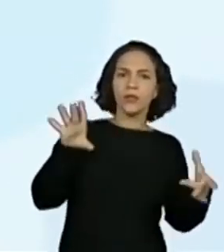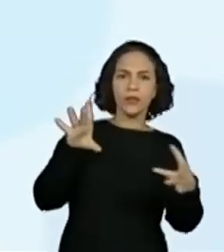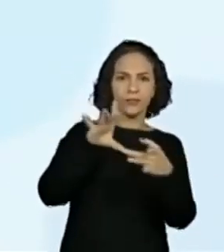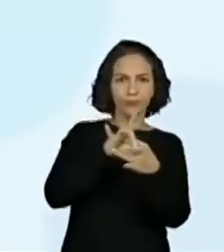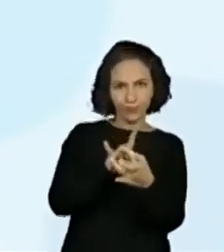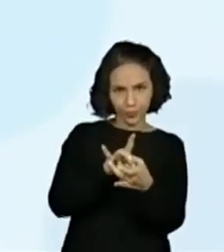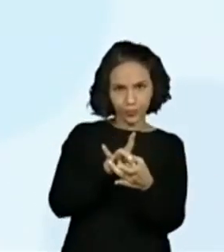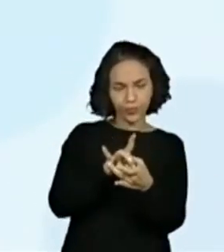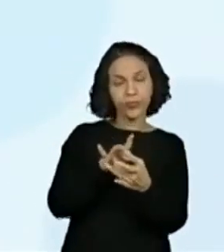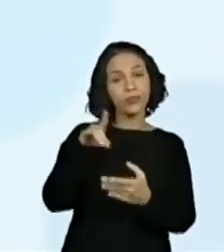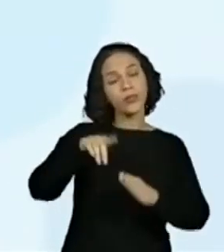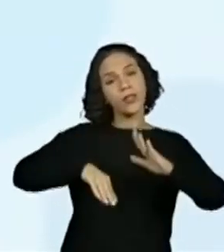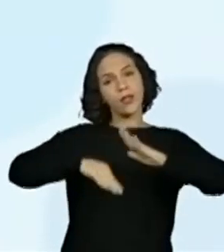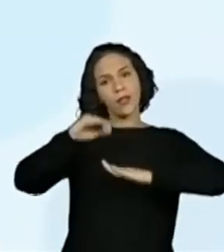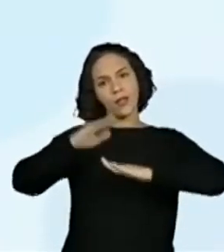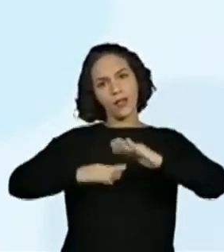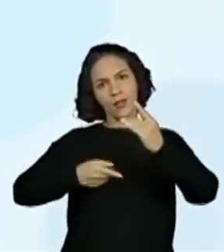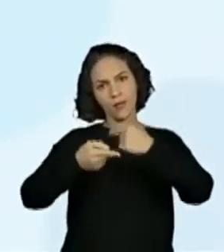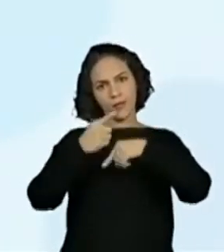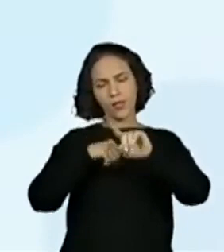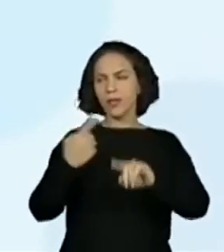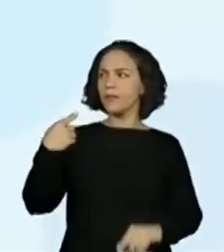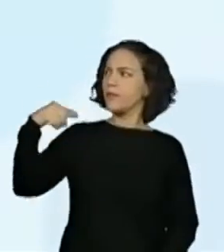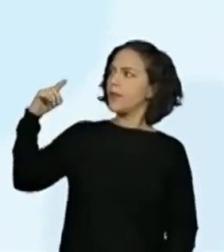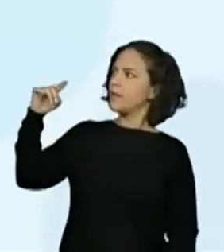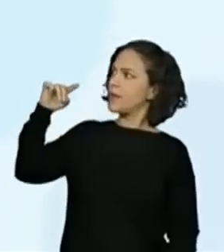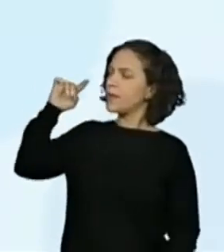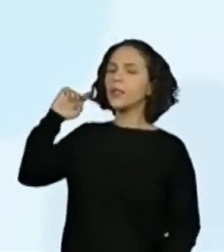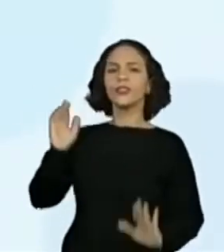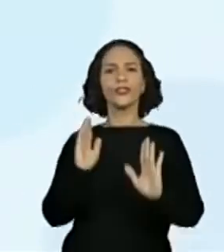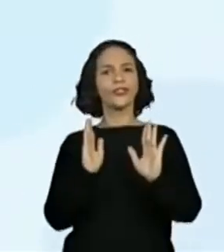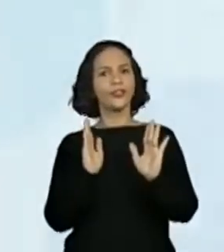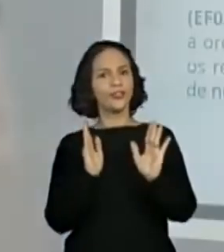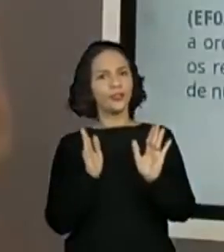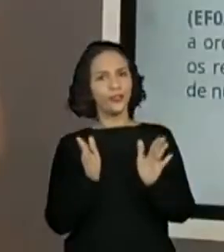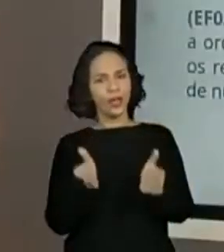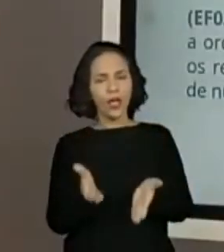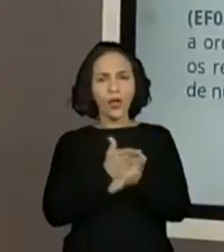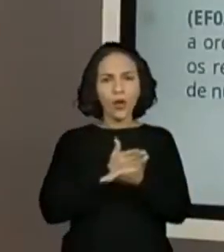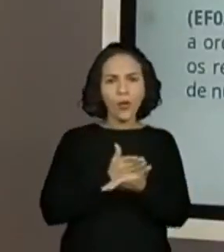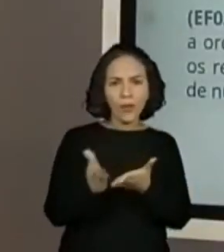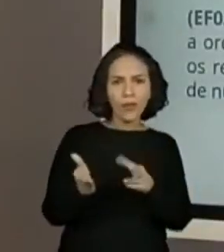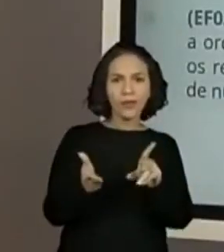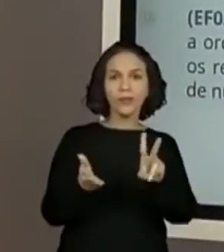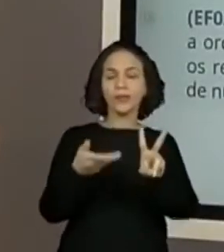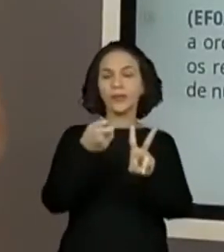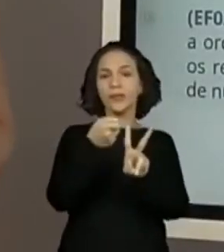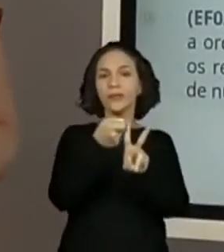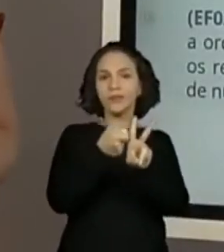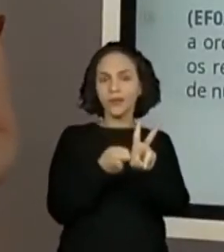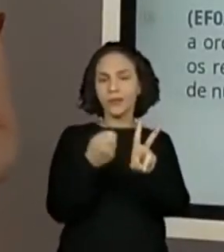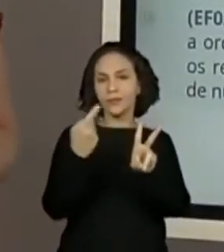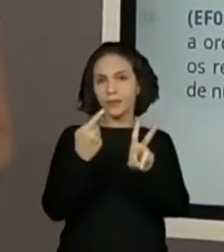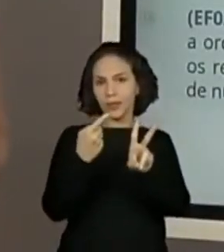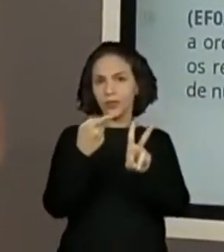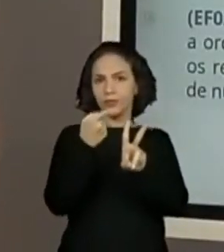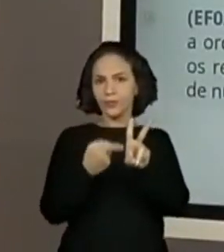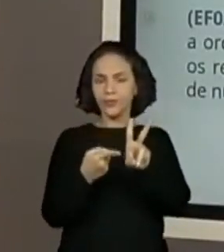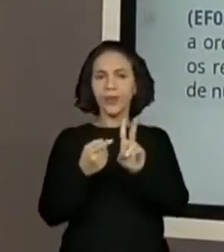uma habilidade que já foi passada para vocês, lá desde o primeiro bimestre, e agora a gente